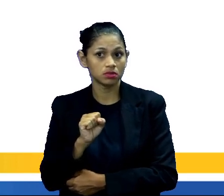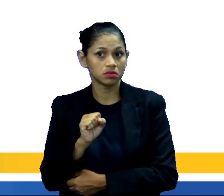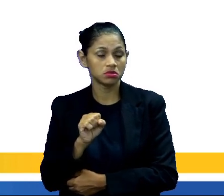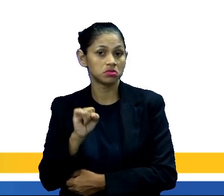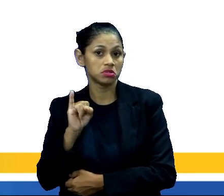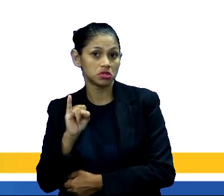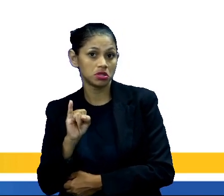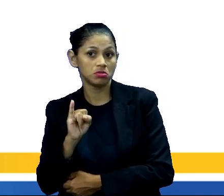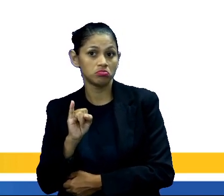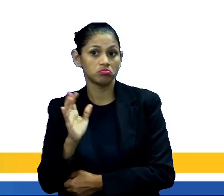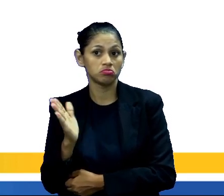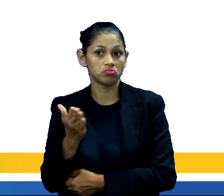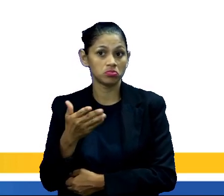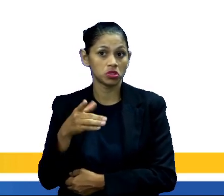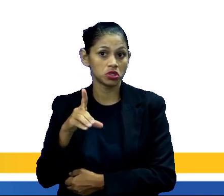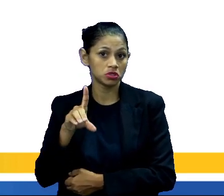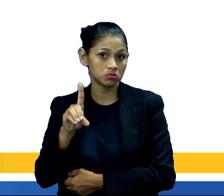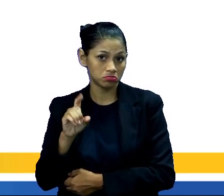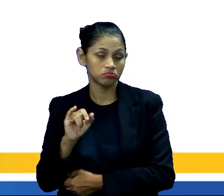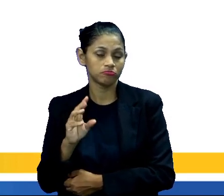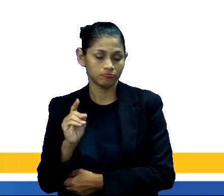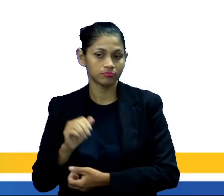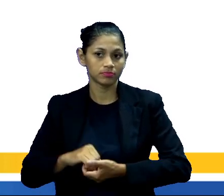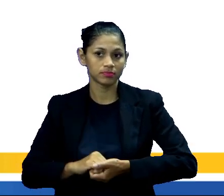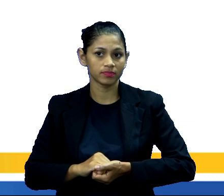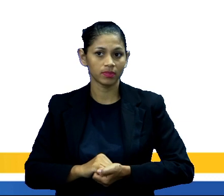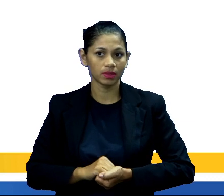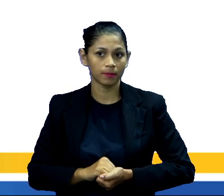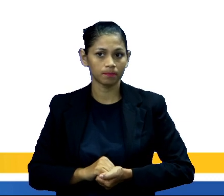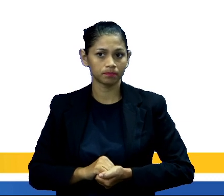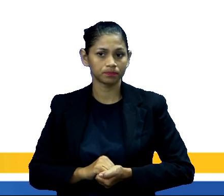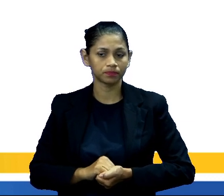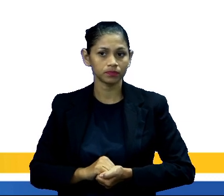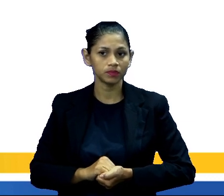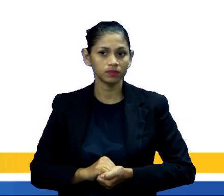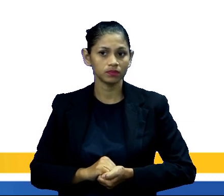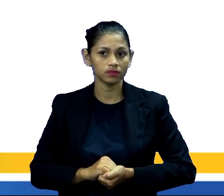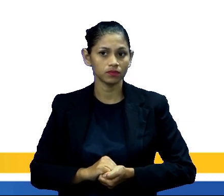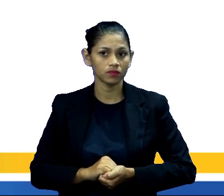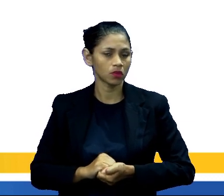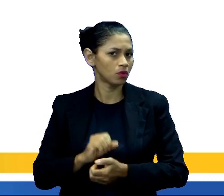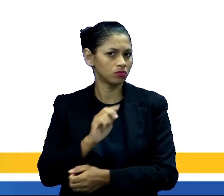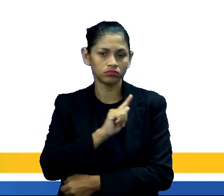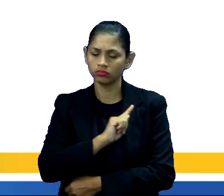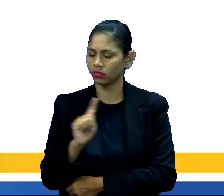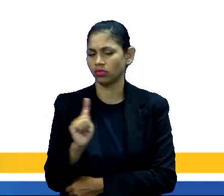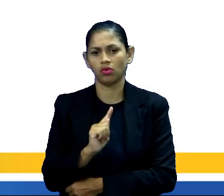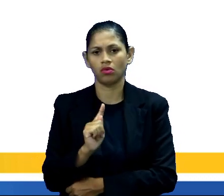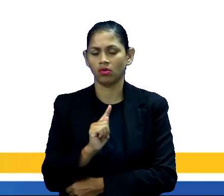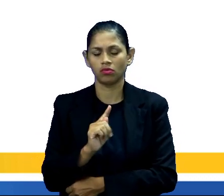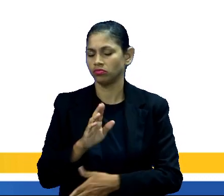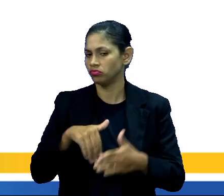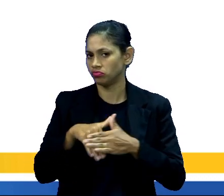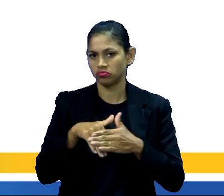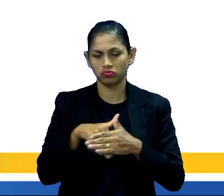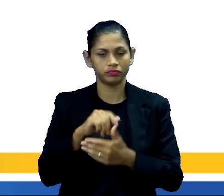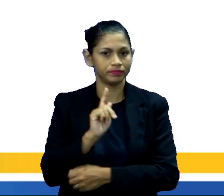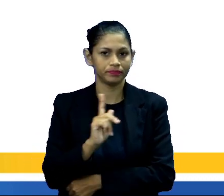bola ontem, sim, eu joguei, yes, I did. Ou no, I didn't. Não, eu não joguei,